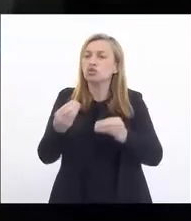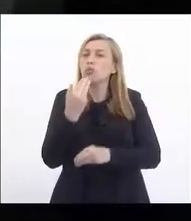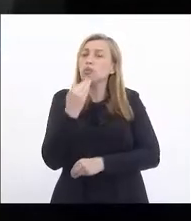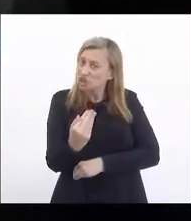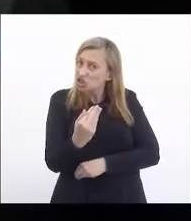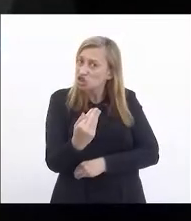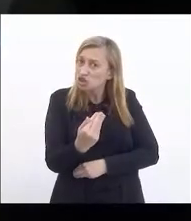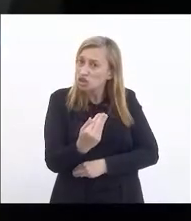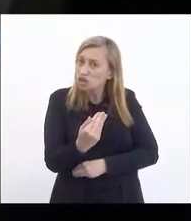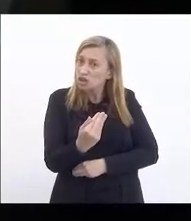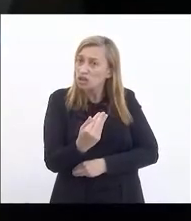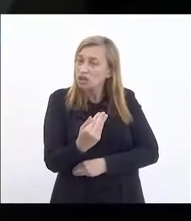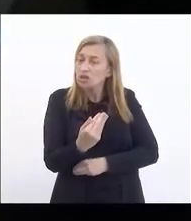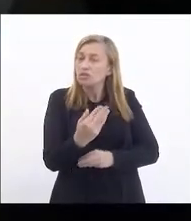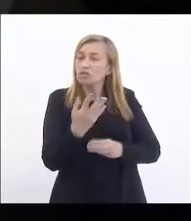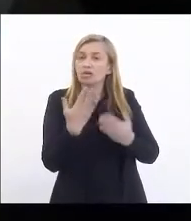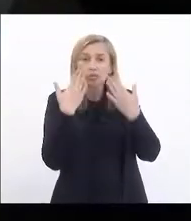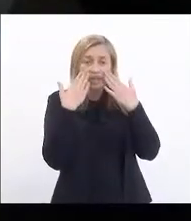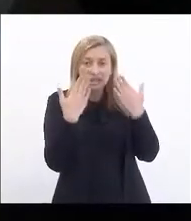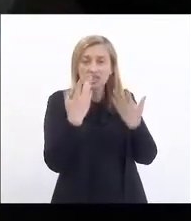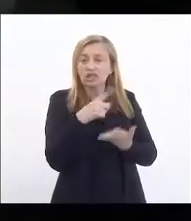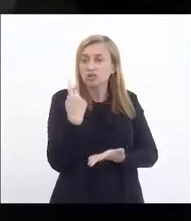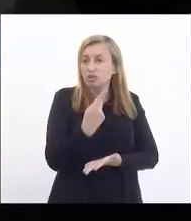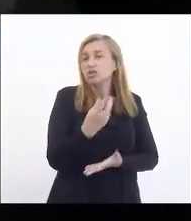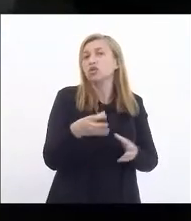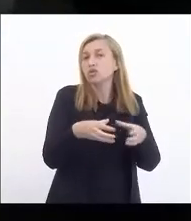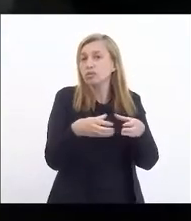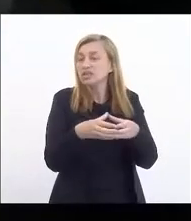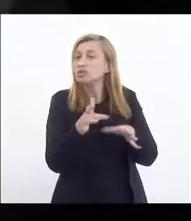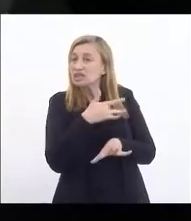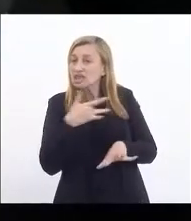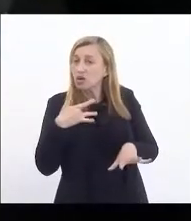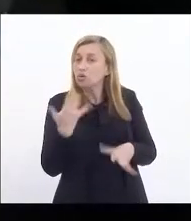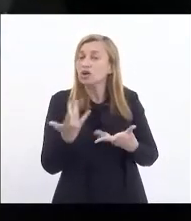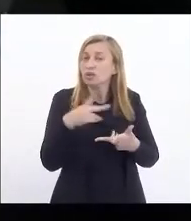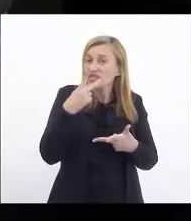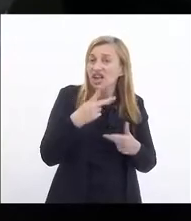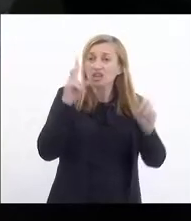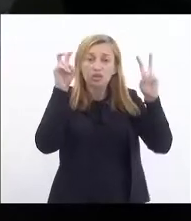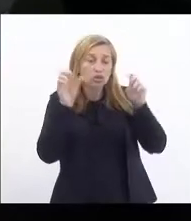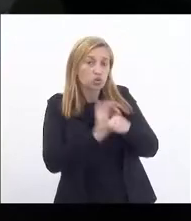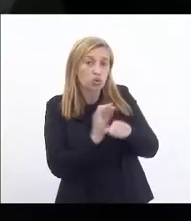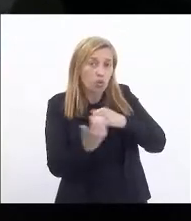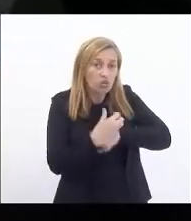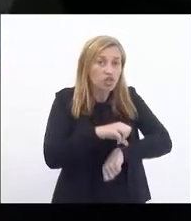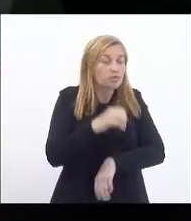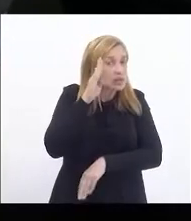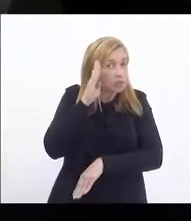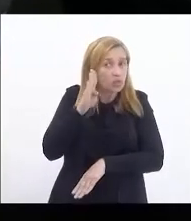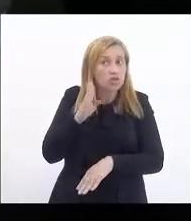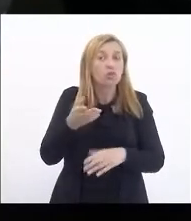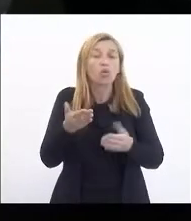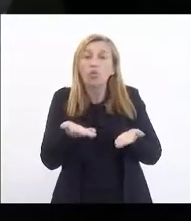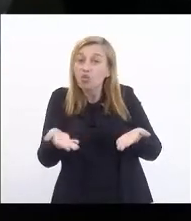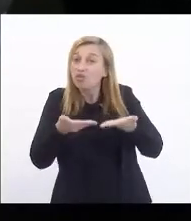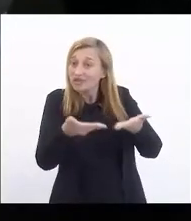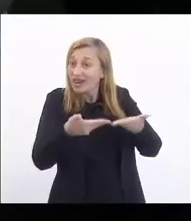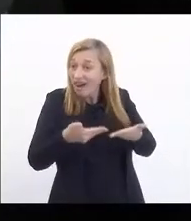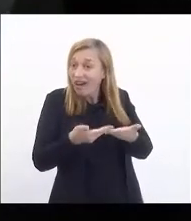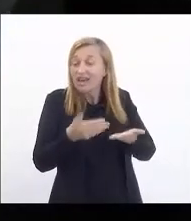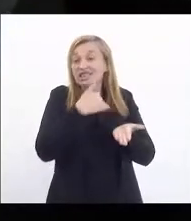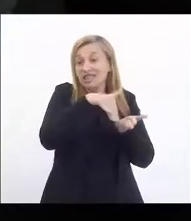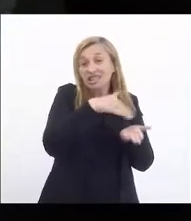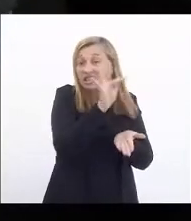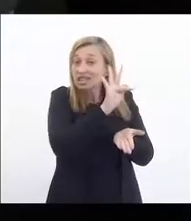vossa excelência foi presidente da nossa comissão de saúde para tratar da questão do covid principalmente de convidar a